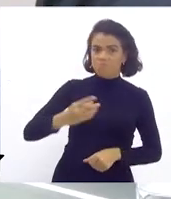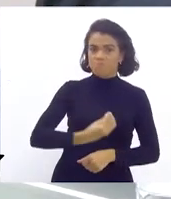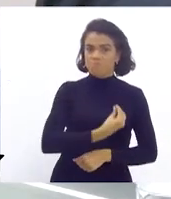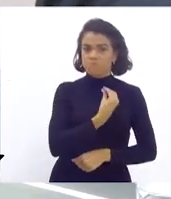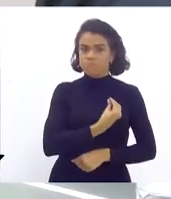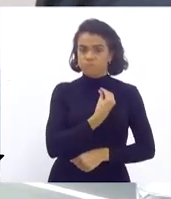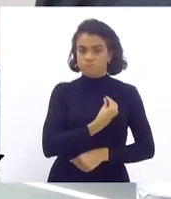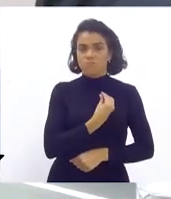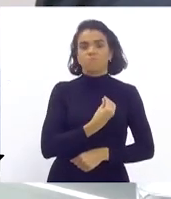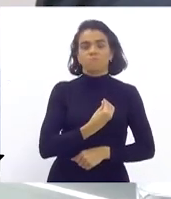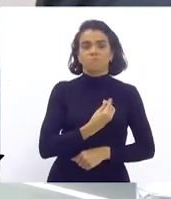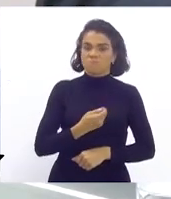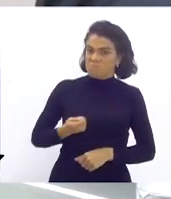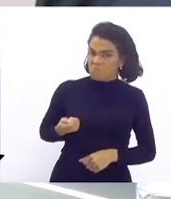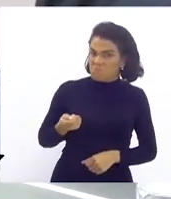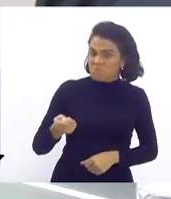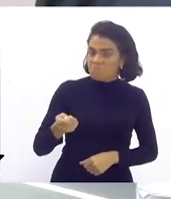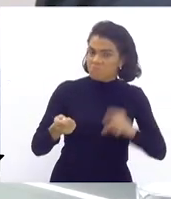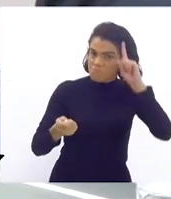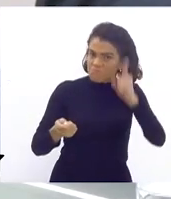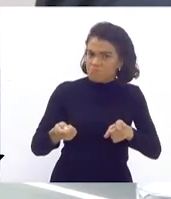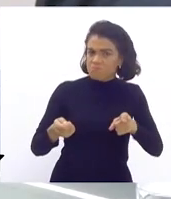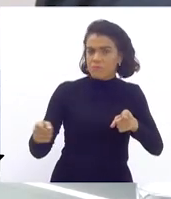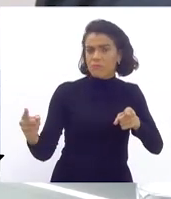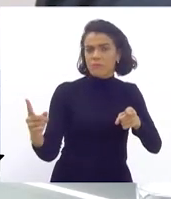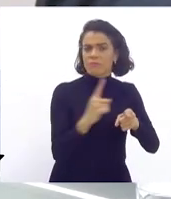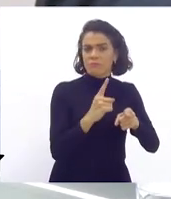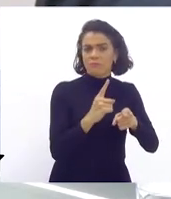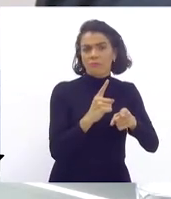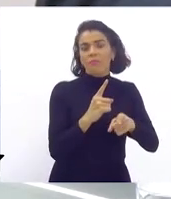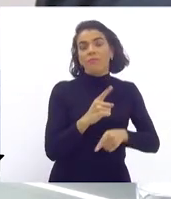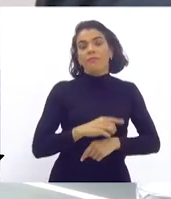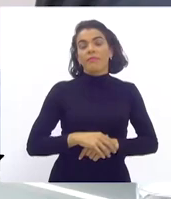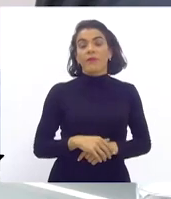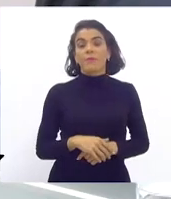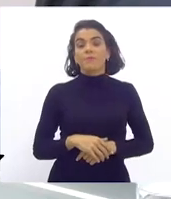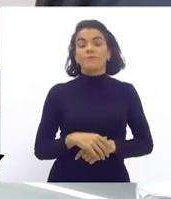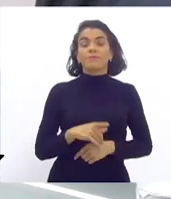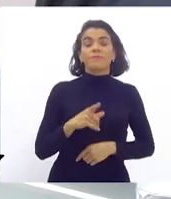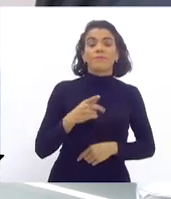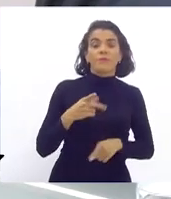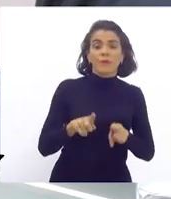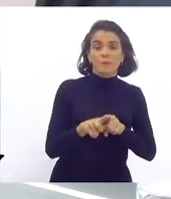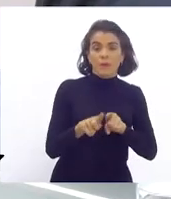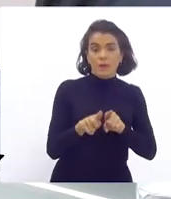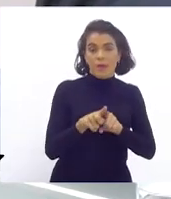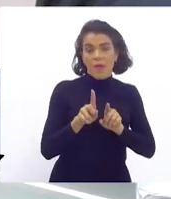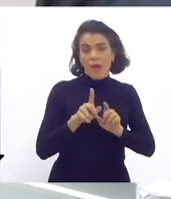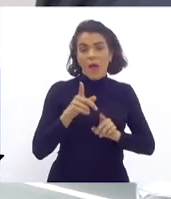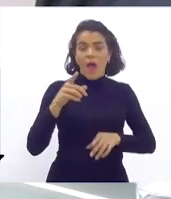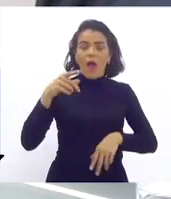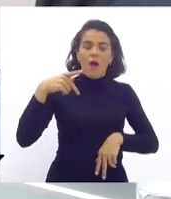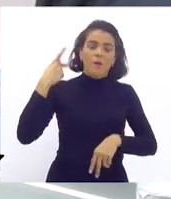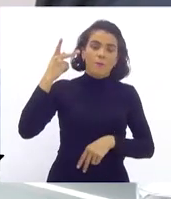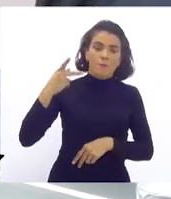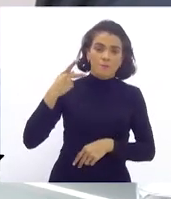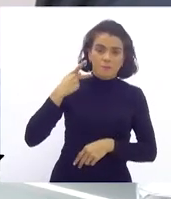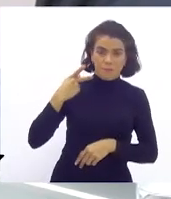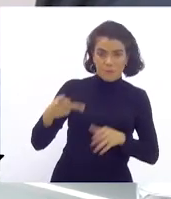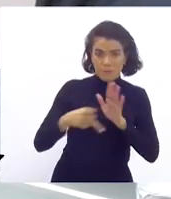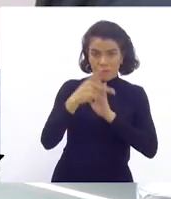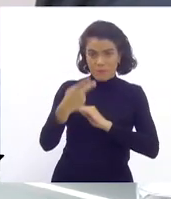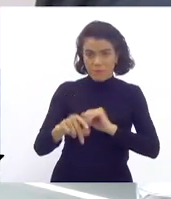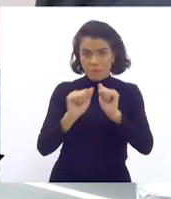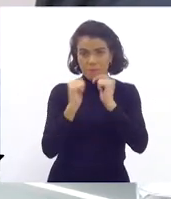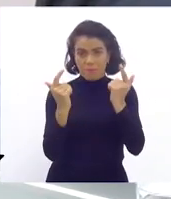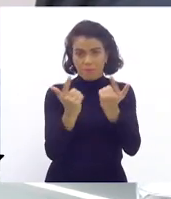condução com esse tipo da presidência Procuradoria da casa que já tome antecipadamente as